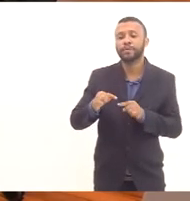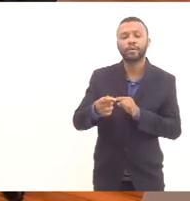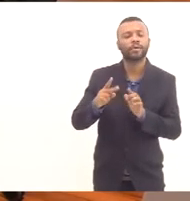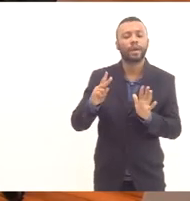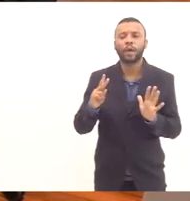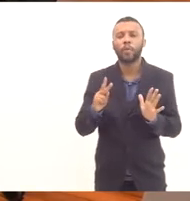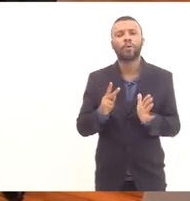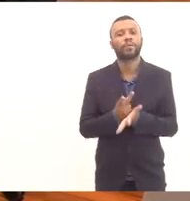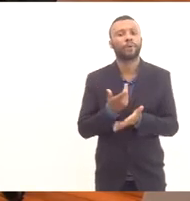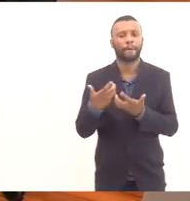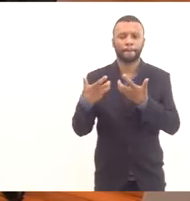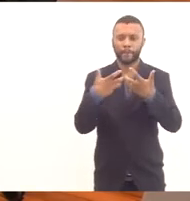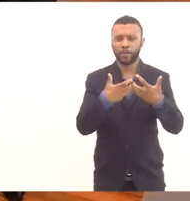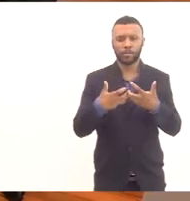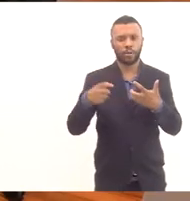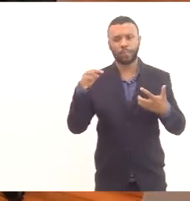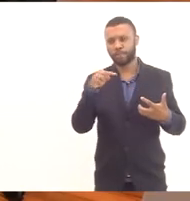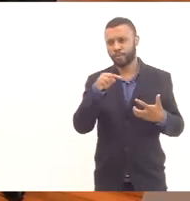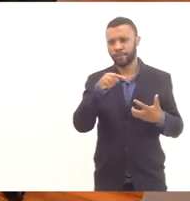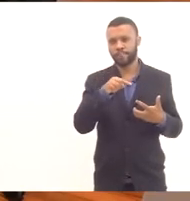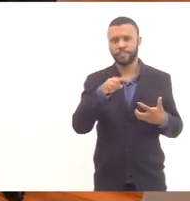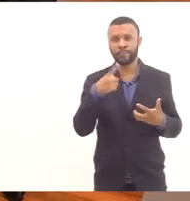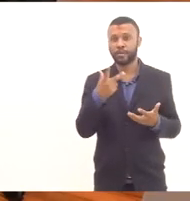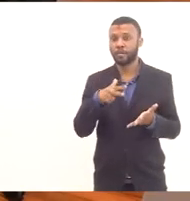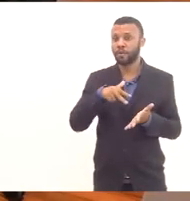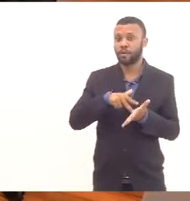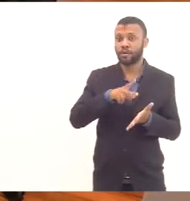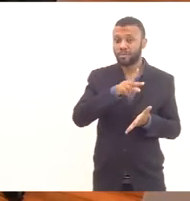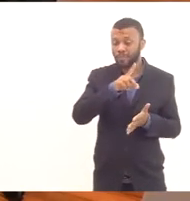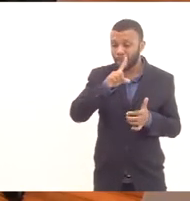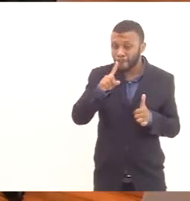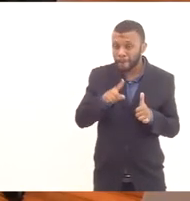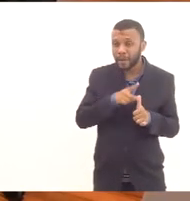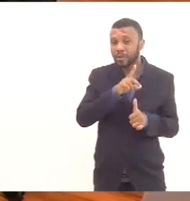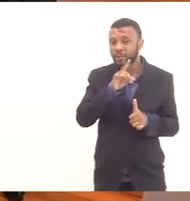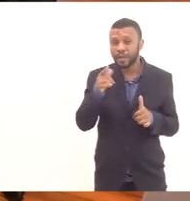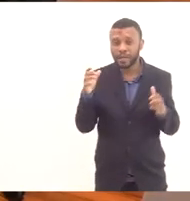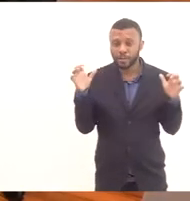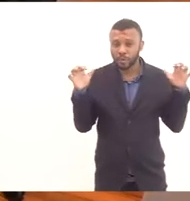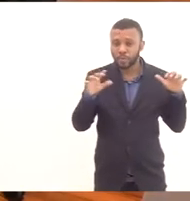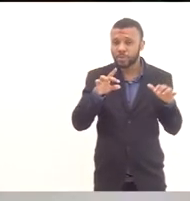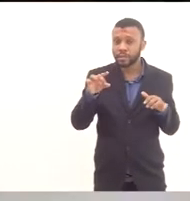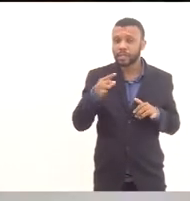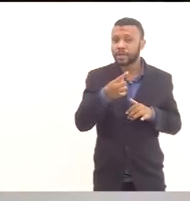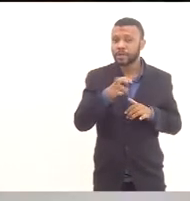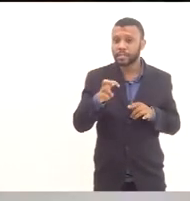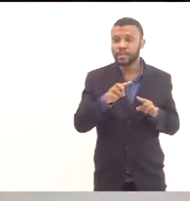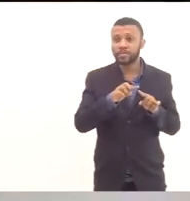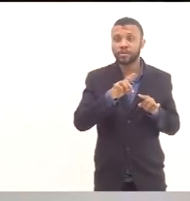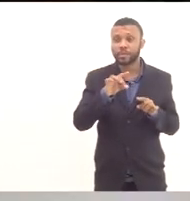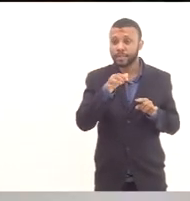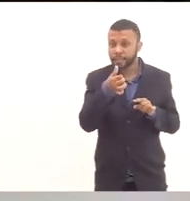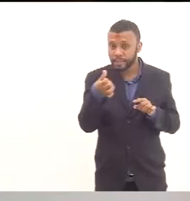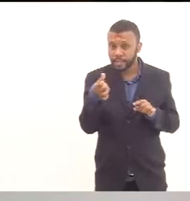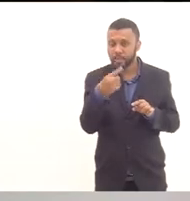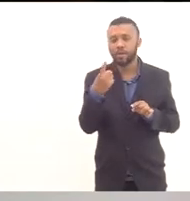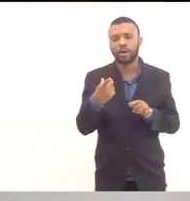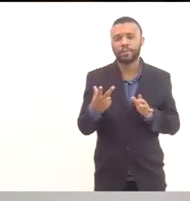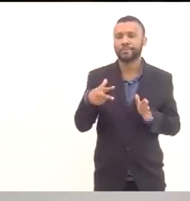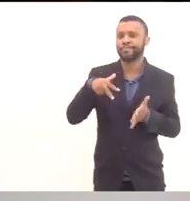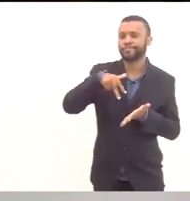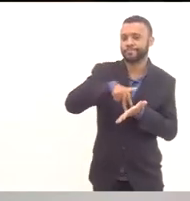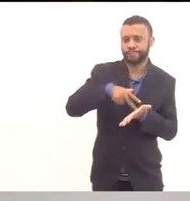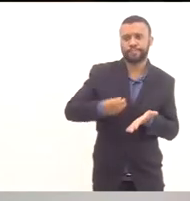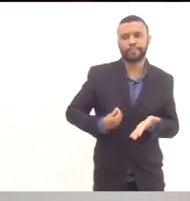é a já esteve presente no município já desde o primeiro dia né então a chuvas ocorreram no dia quinze no dia dezesseis já está vamos lá